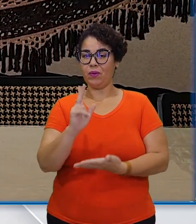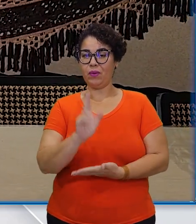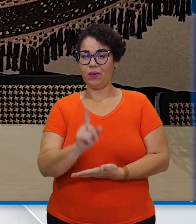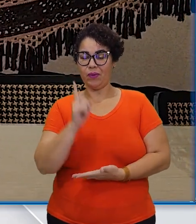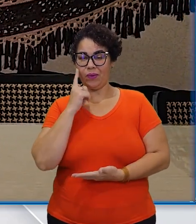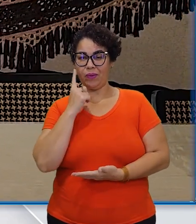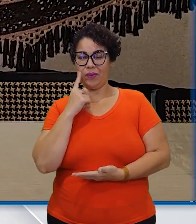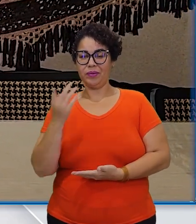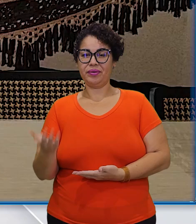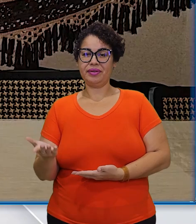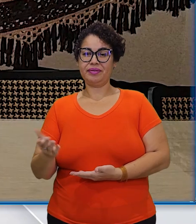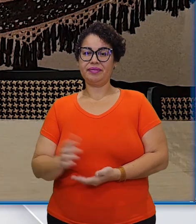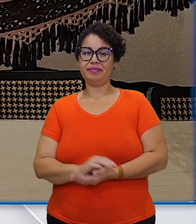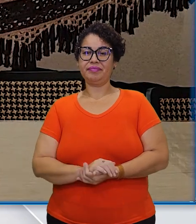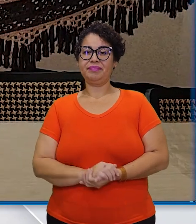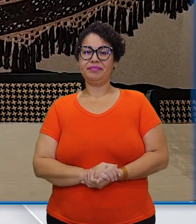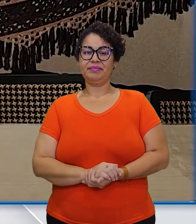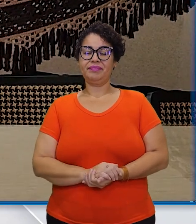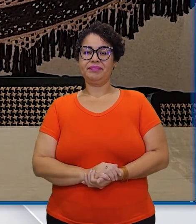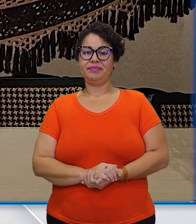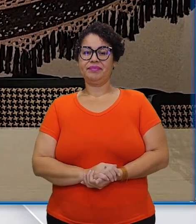ó.